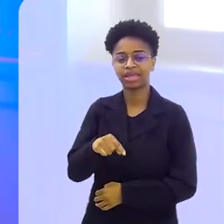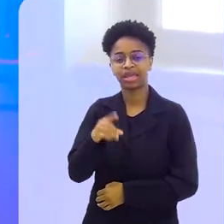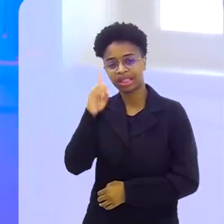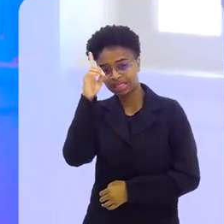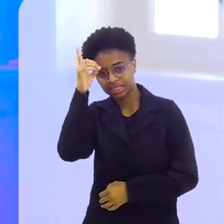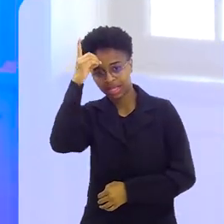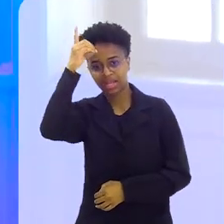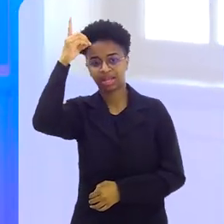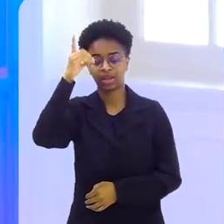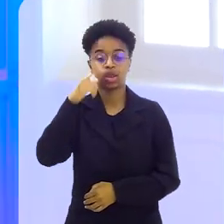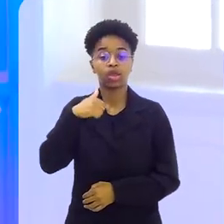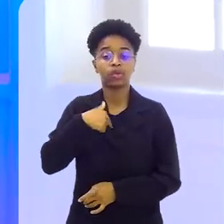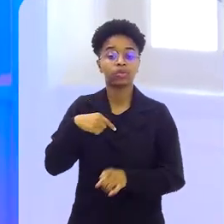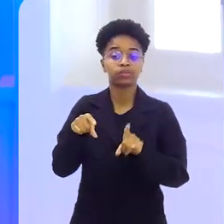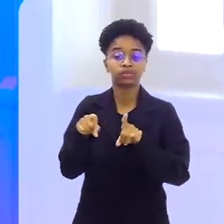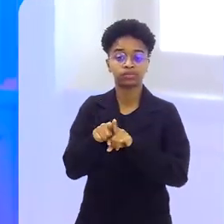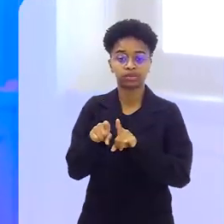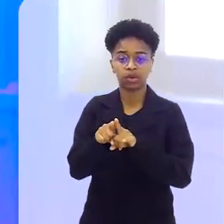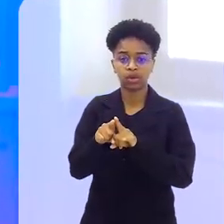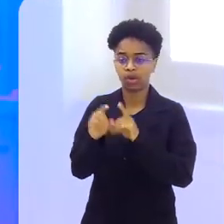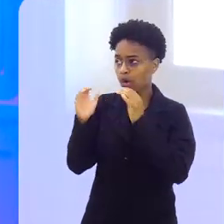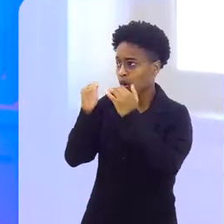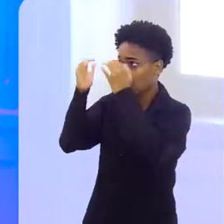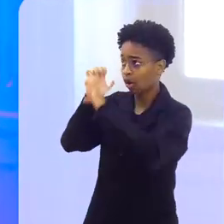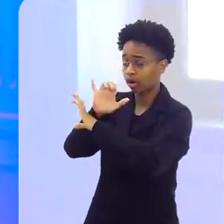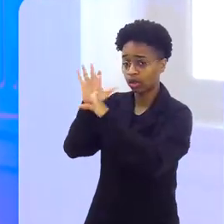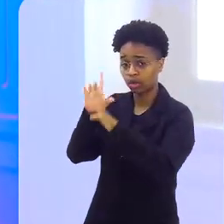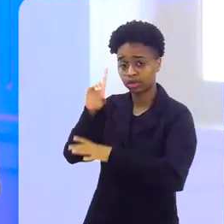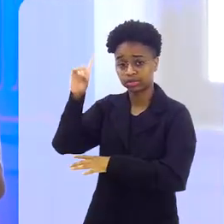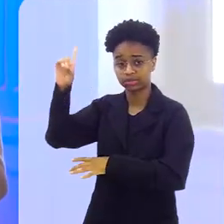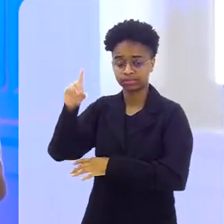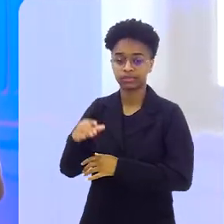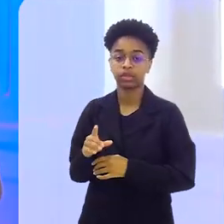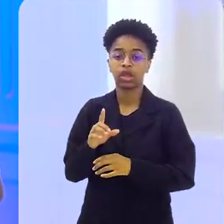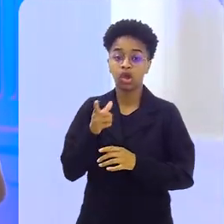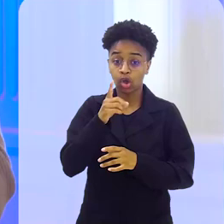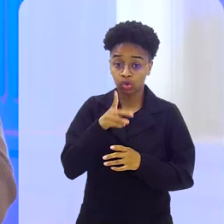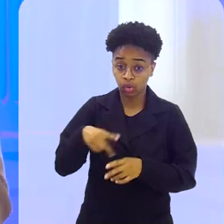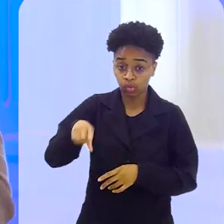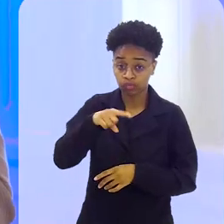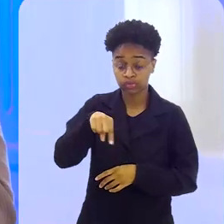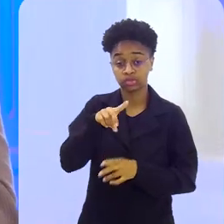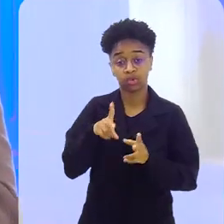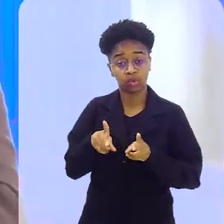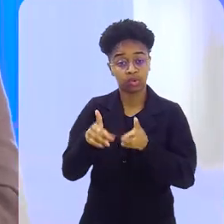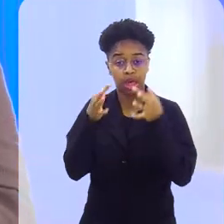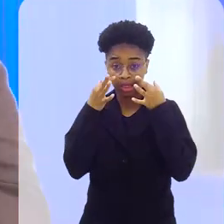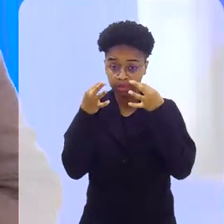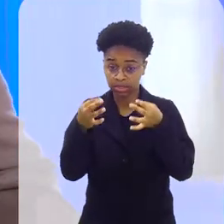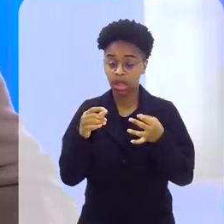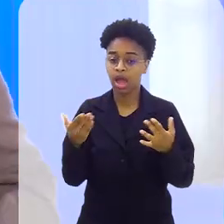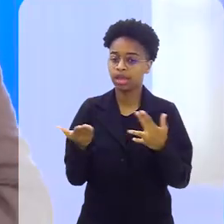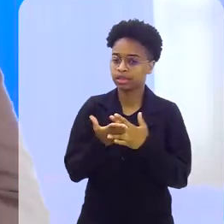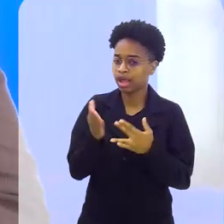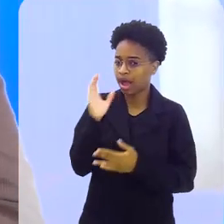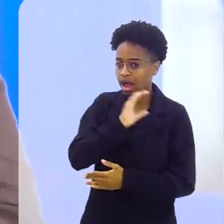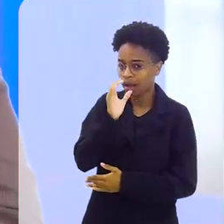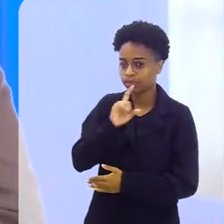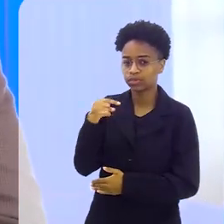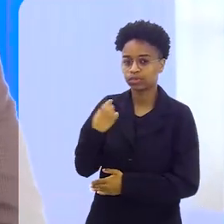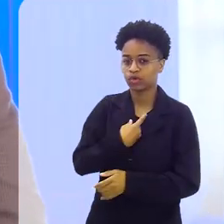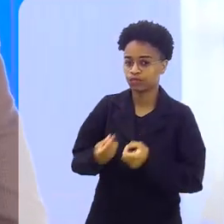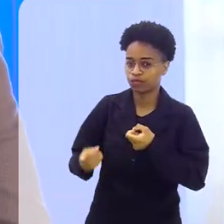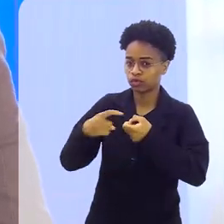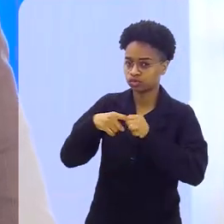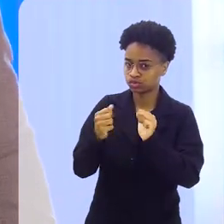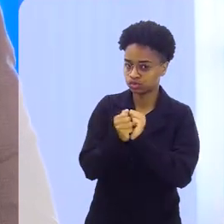quadro Talentos. Toda eu quero mandar toda glória ao Senhor Jesus. Um beijo muito grande no seu coração. Continue ligado conosco. Uma pequena passagem e